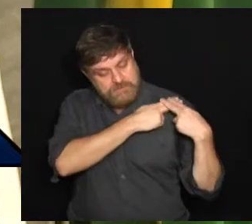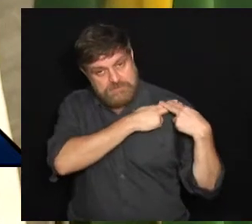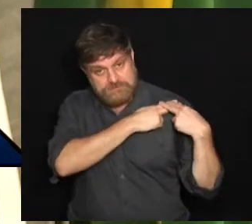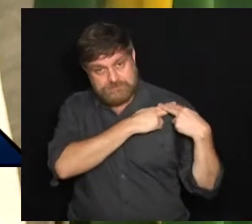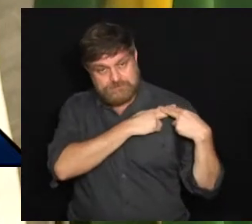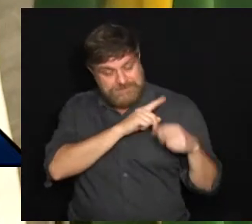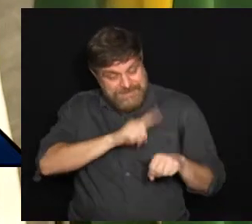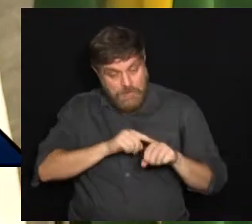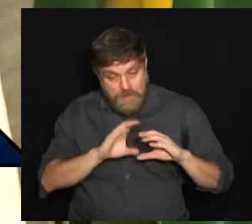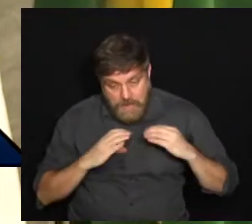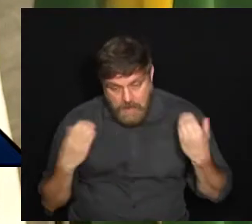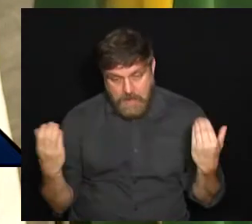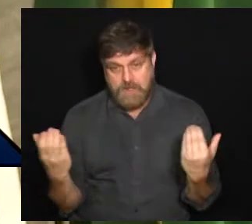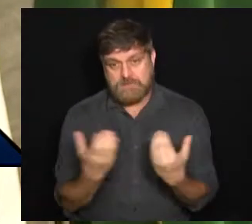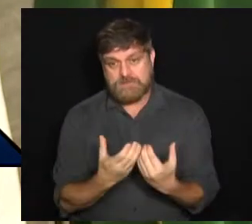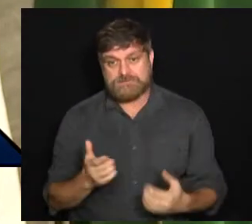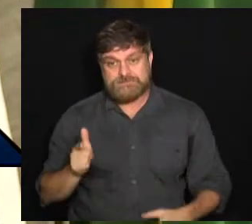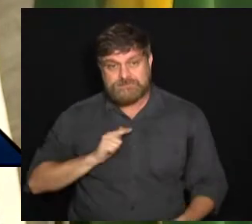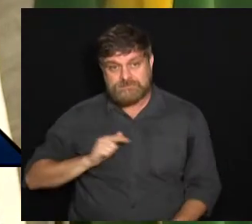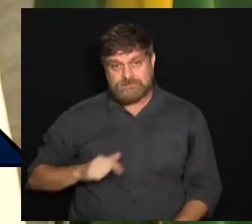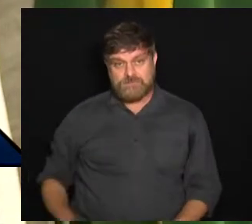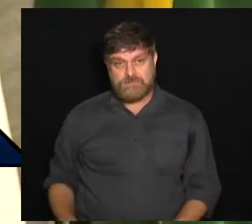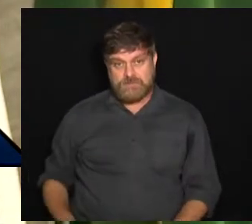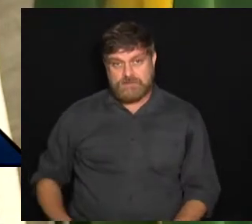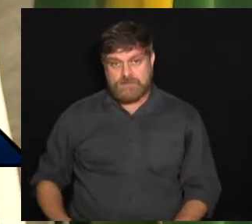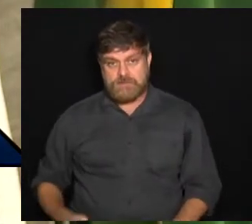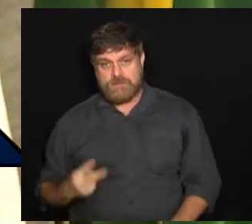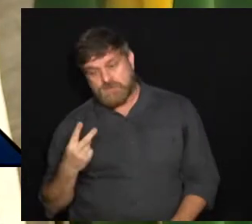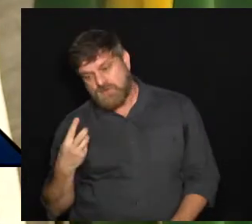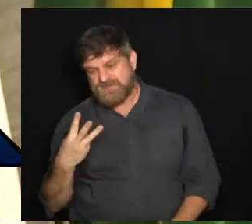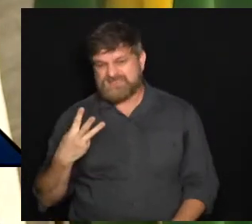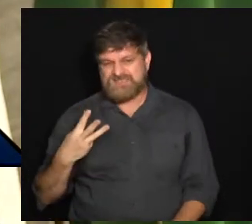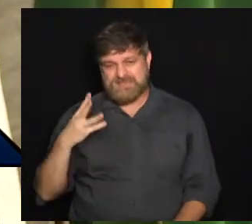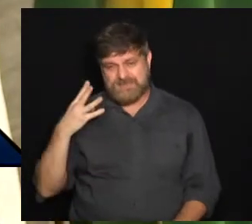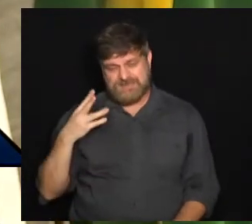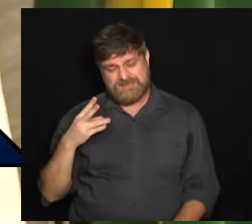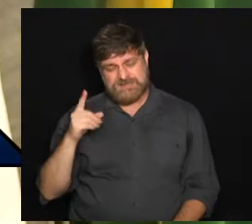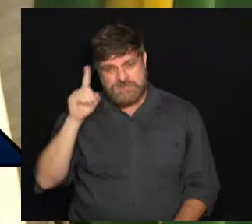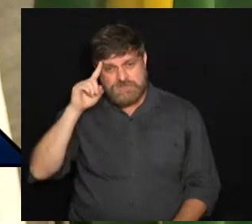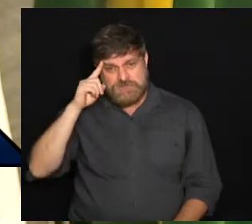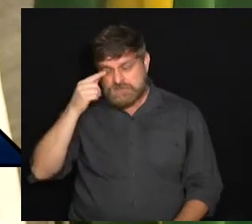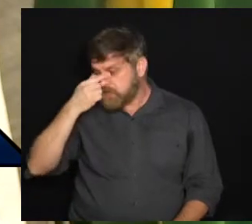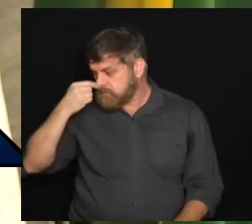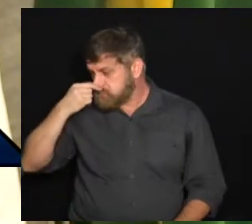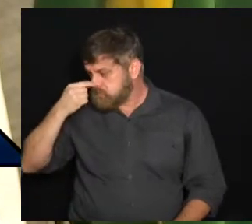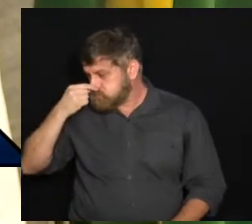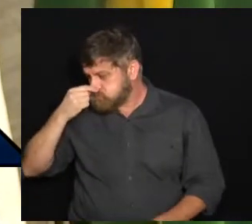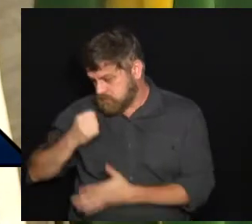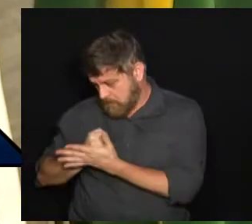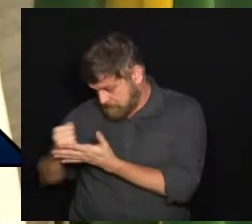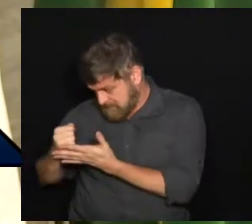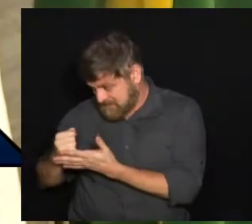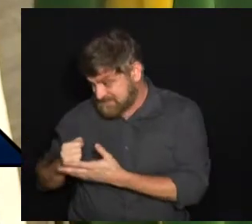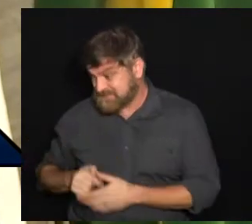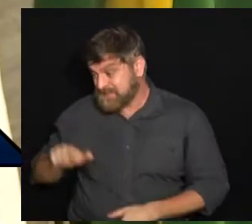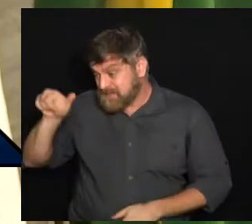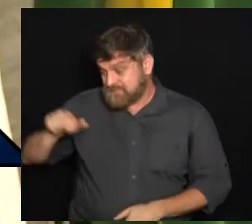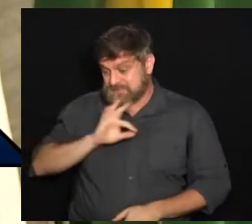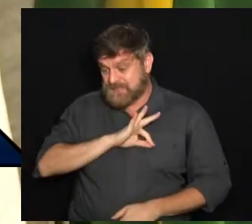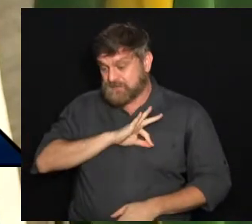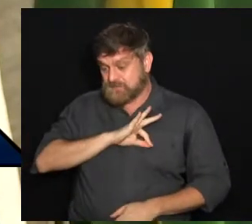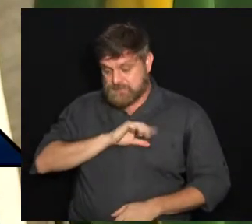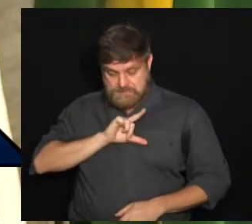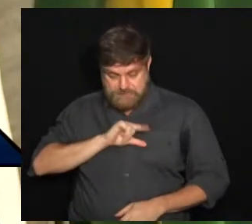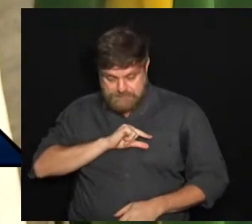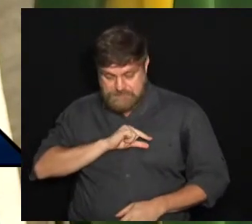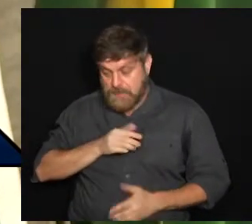nesse momento. Se o seu quadro for leve, o seu quadro vai passar dentro de 2 ou 3 dias, né? Evidentemente isso vai provocar um prejuízo econômico para você, mas é um prejuízo econômico que é